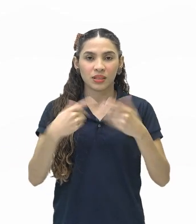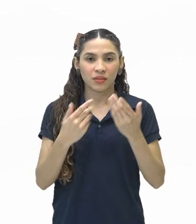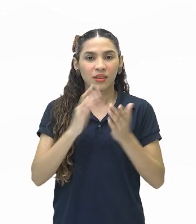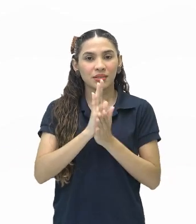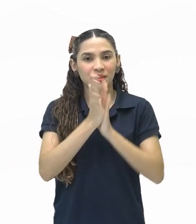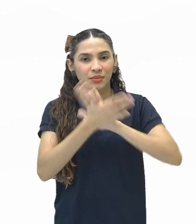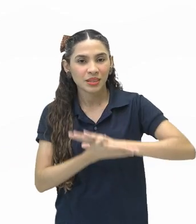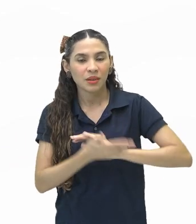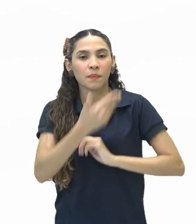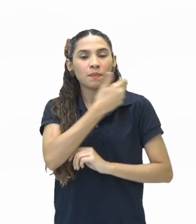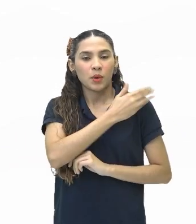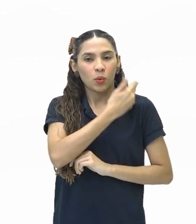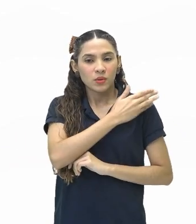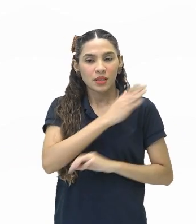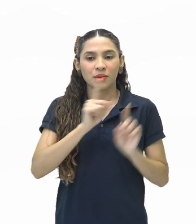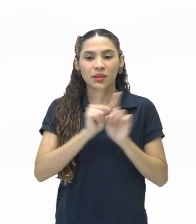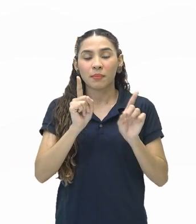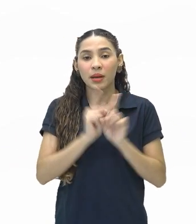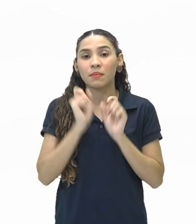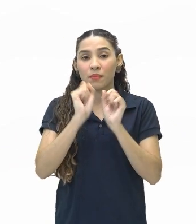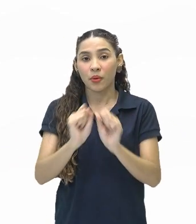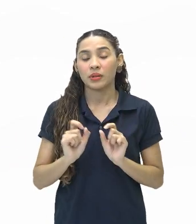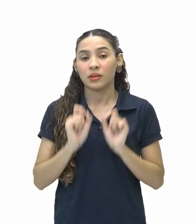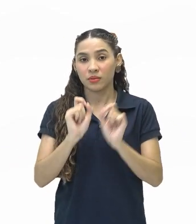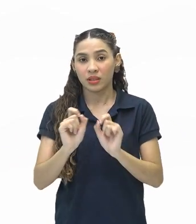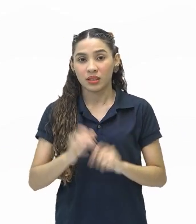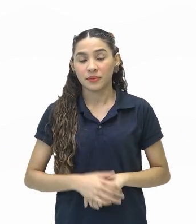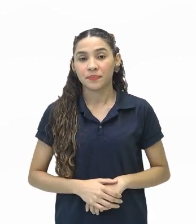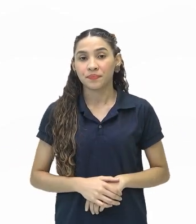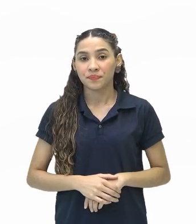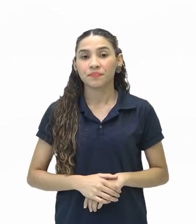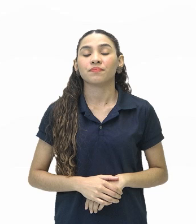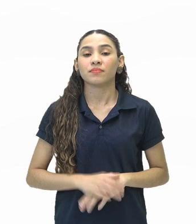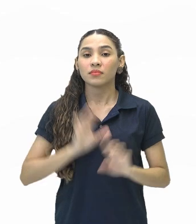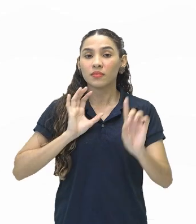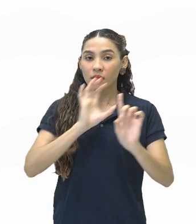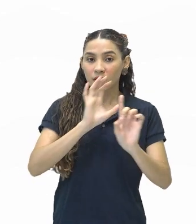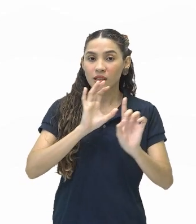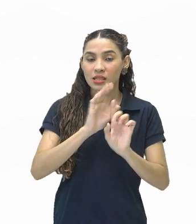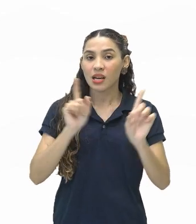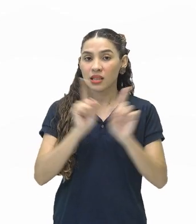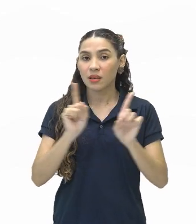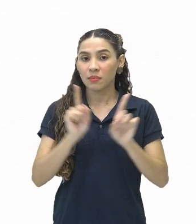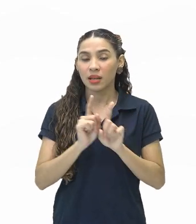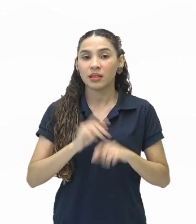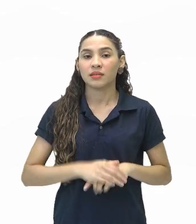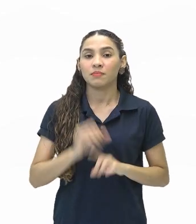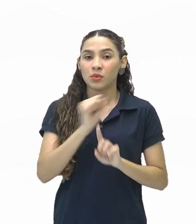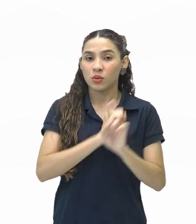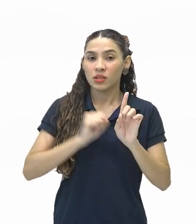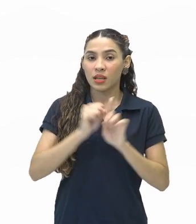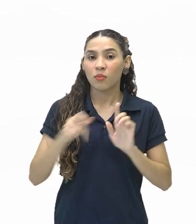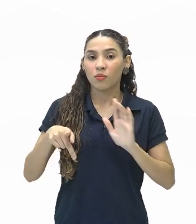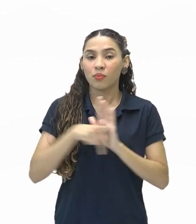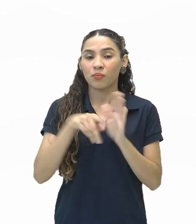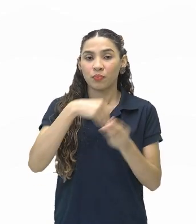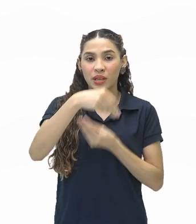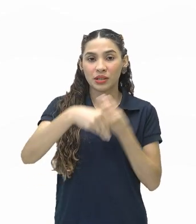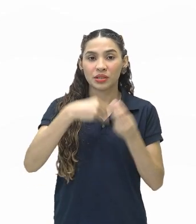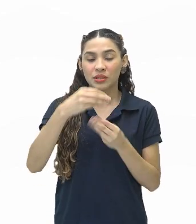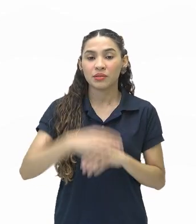discriminação e o preconceito podem afetar as condições sociais dos